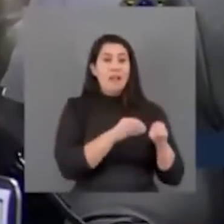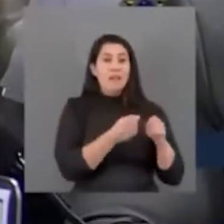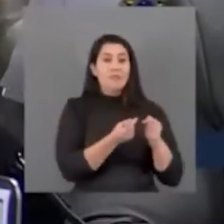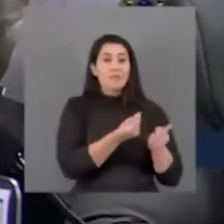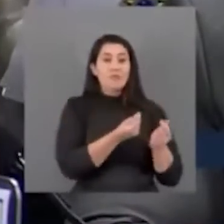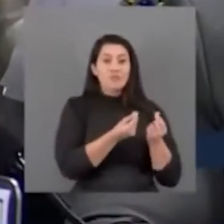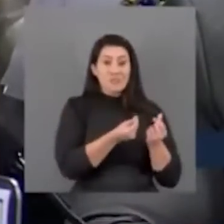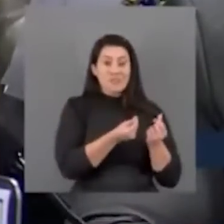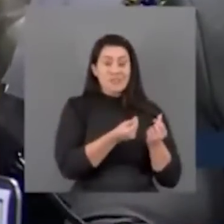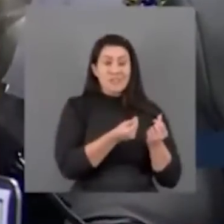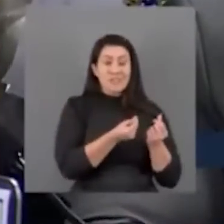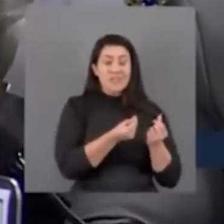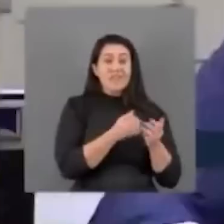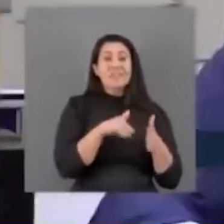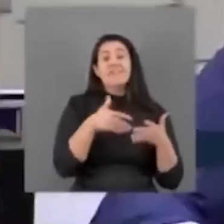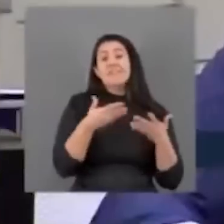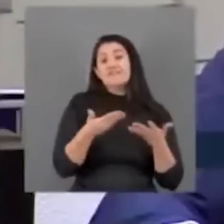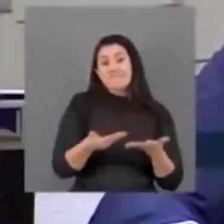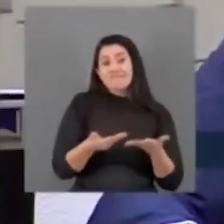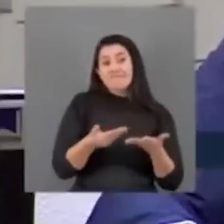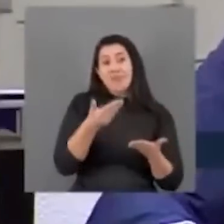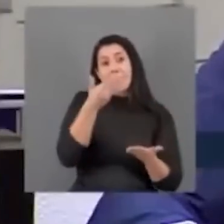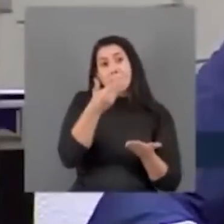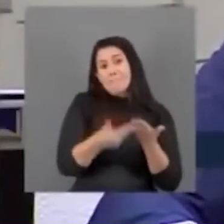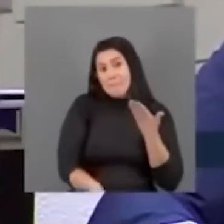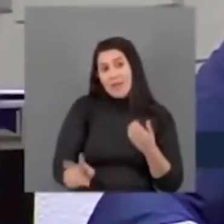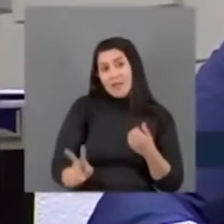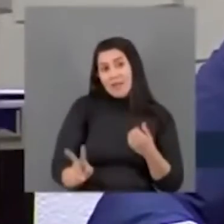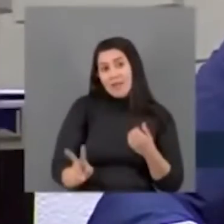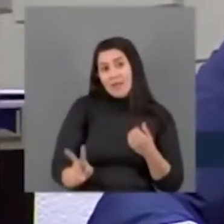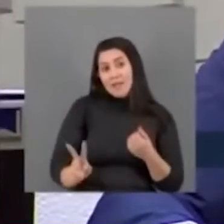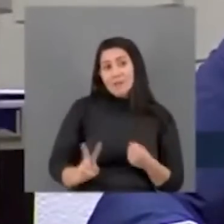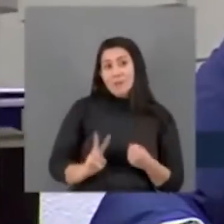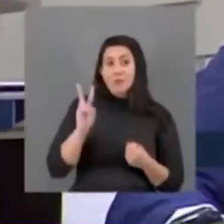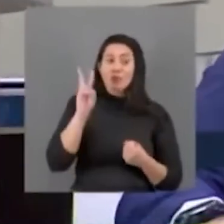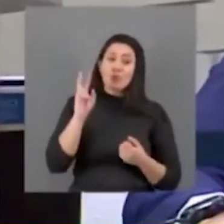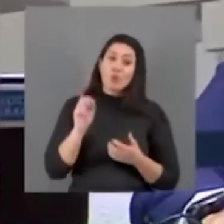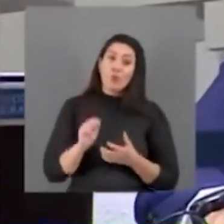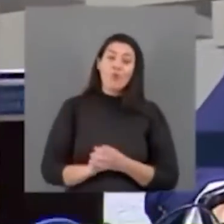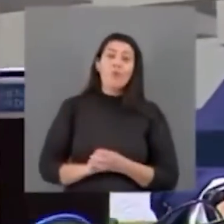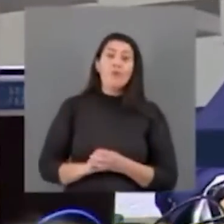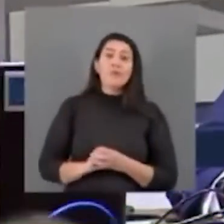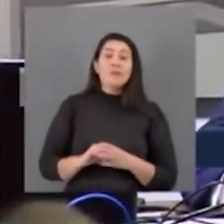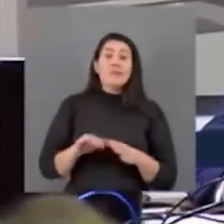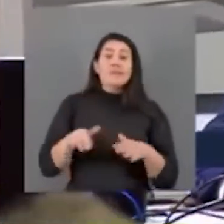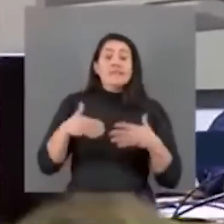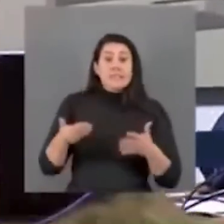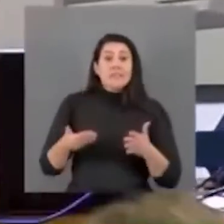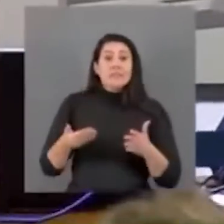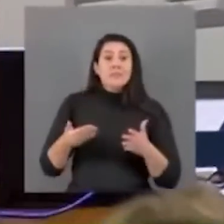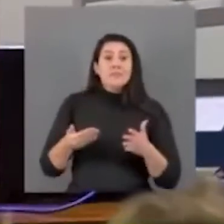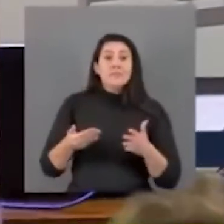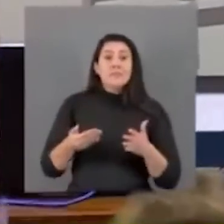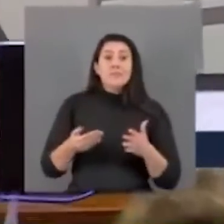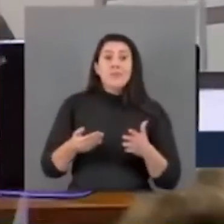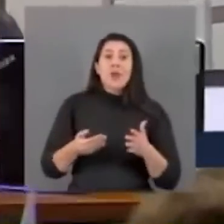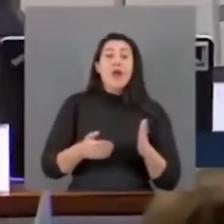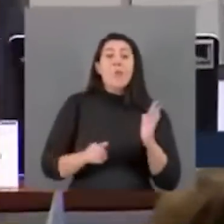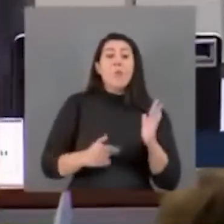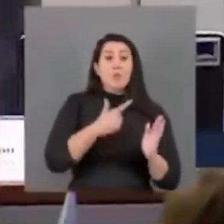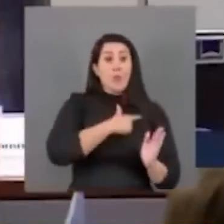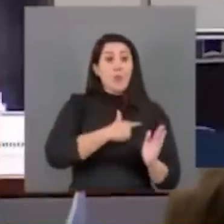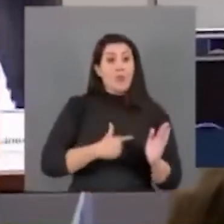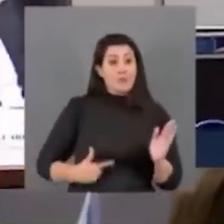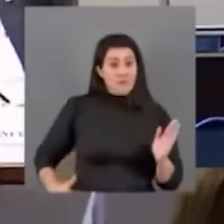valor na mão das pessoas e ganha um emissor que é o governo seja de certa forma a inflação até melhor a situação fiscal mas